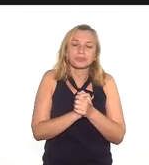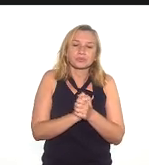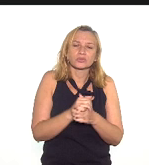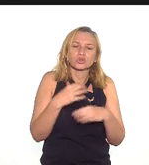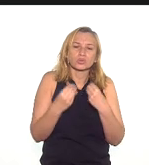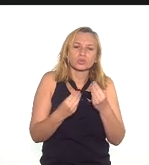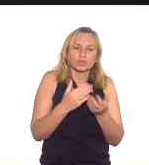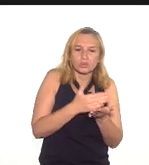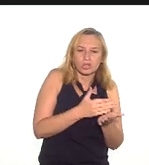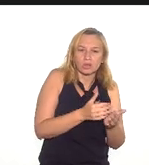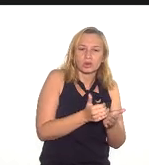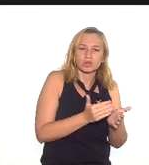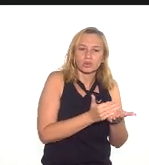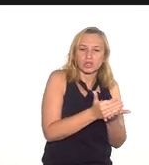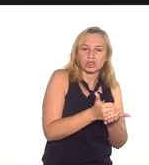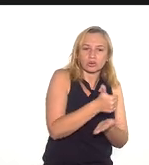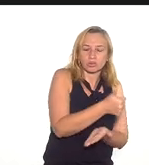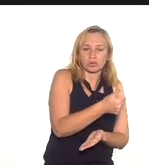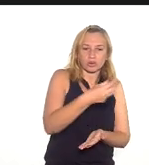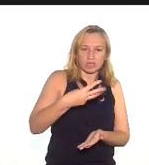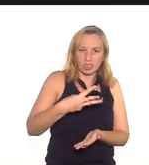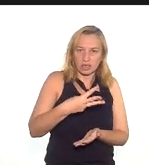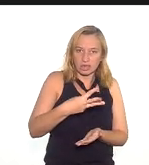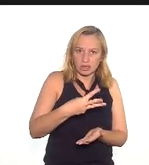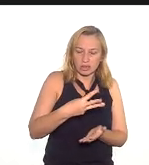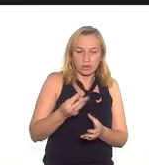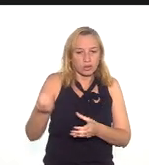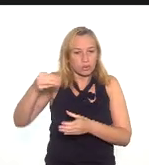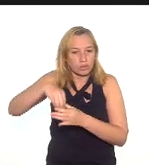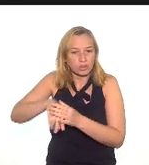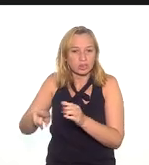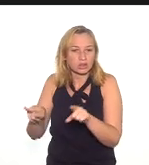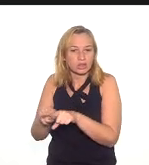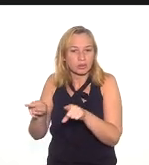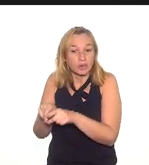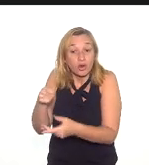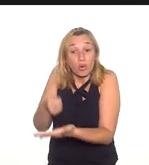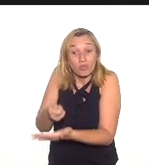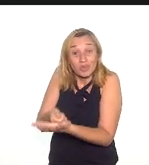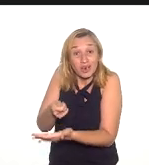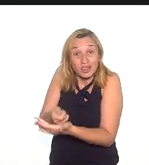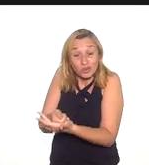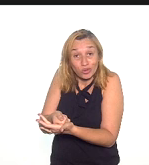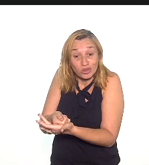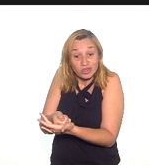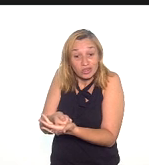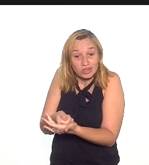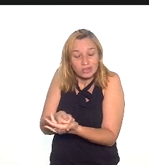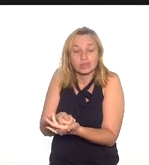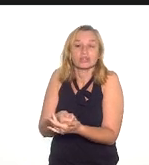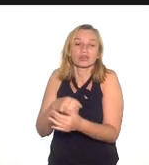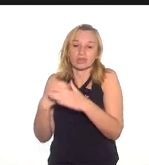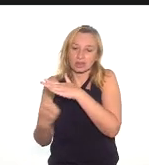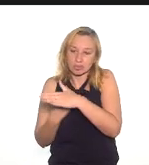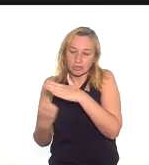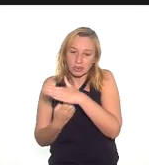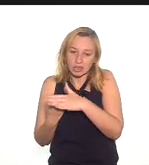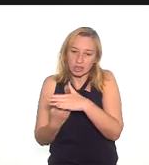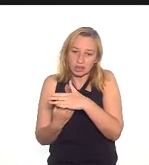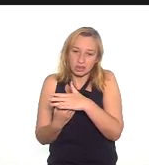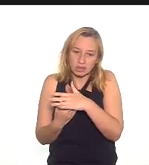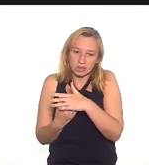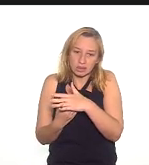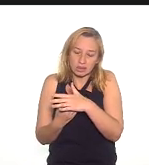a partir de 2013, foram incluídas também obrigações para as empresas